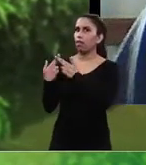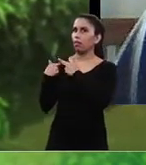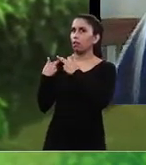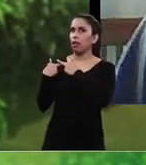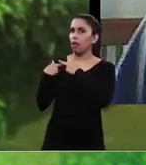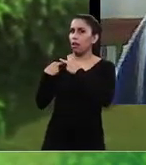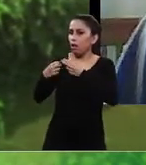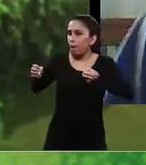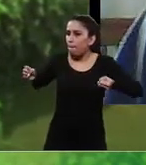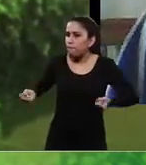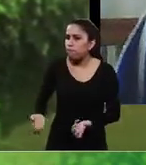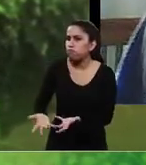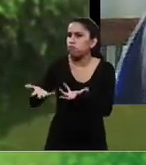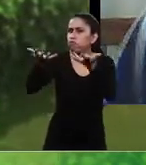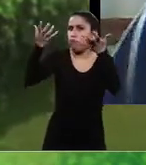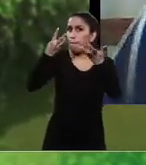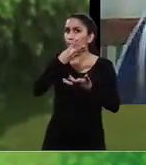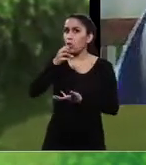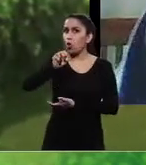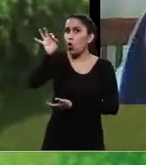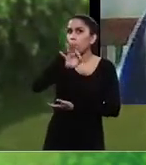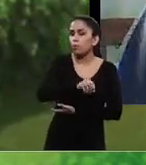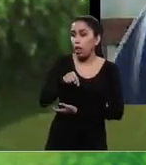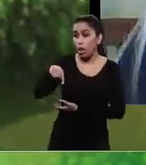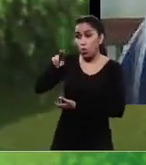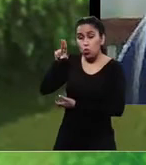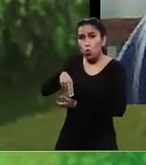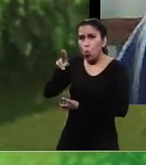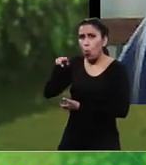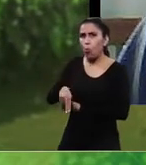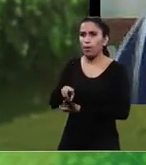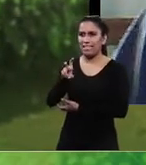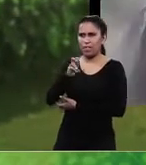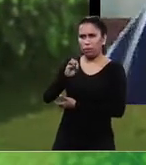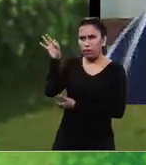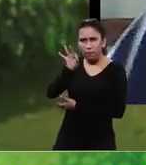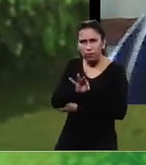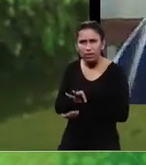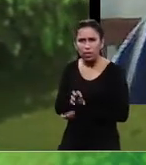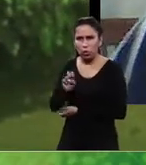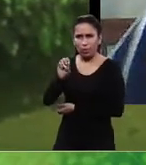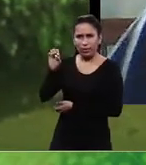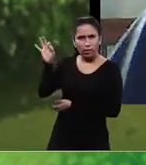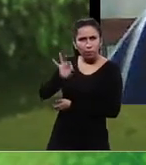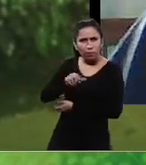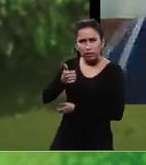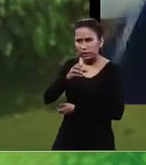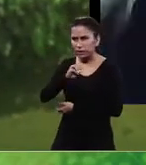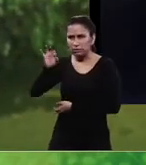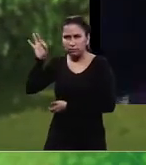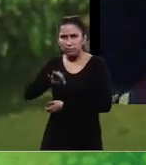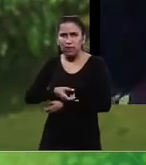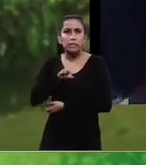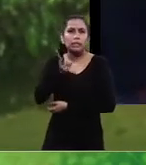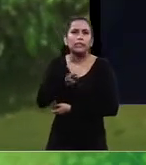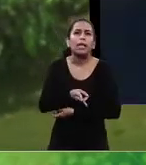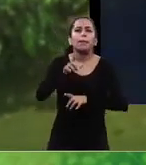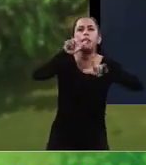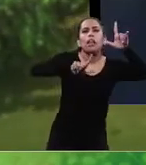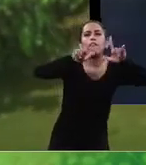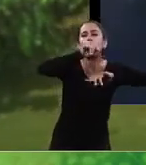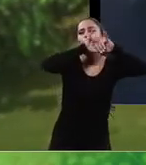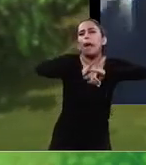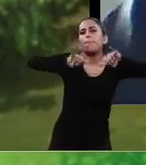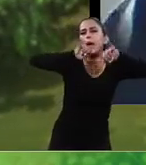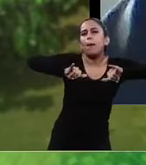por 100%, nem 80%, nem 50% do desmatamento, como se divulga por aí, e aí se combate